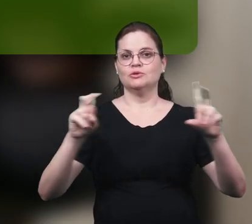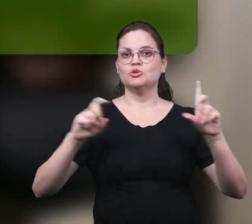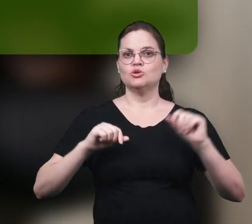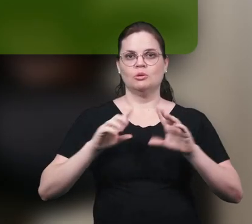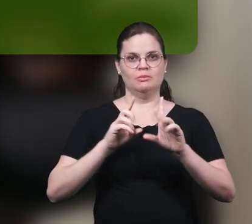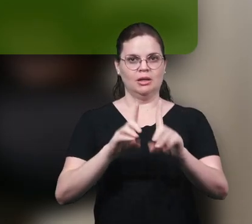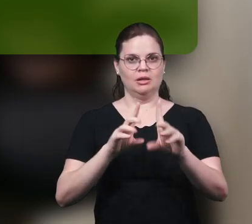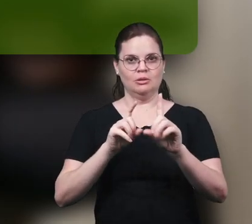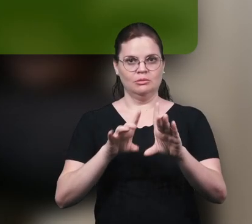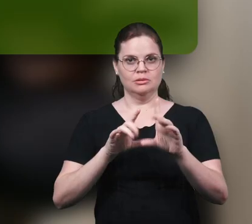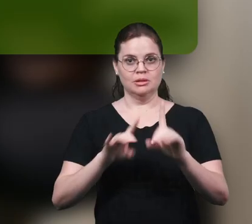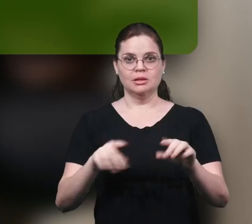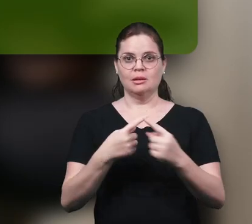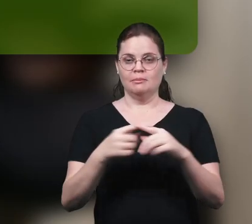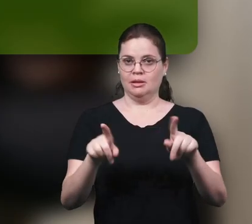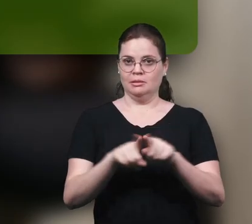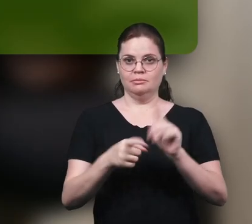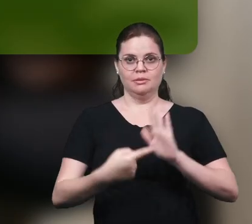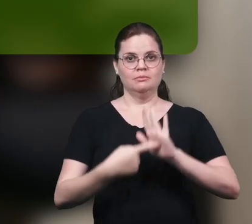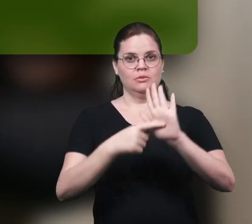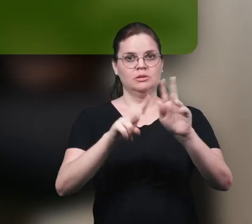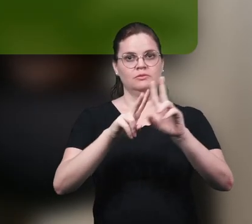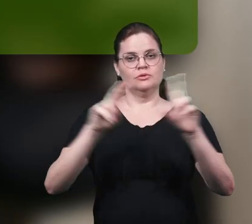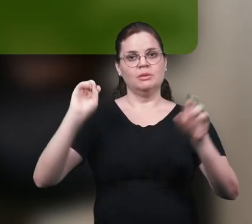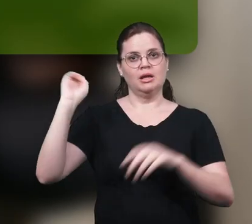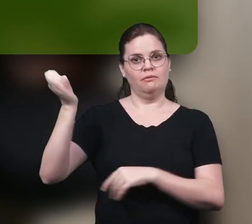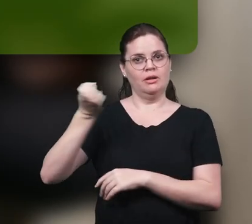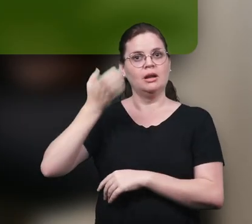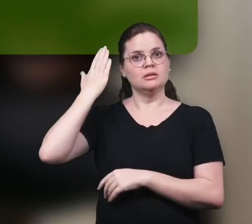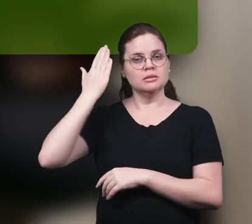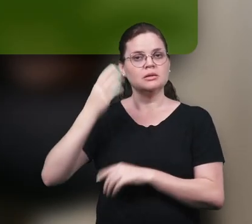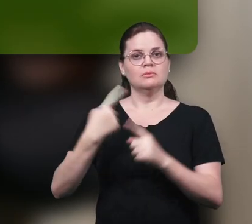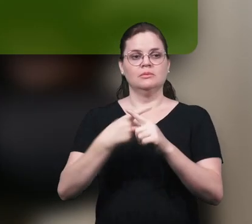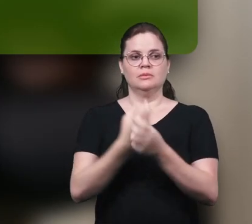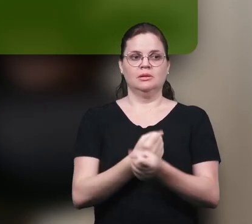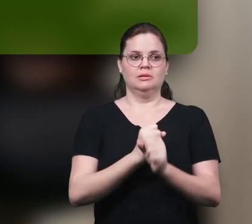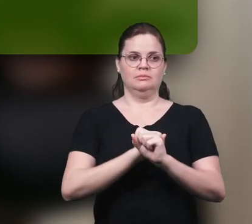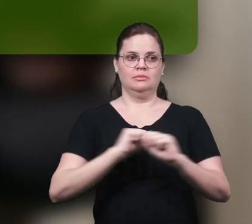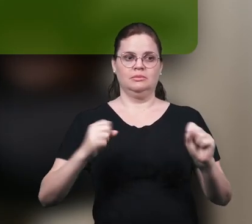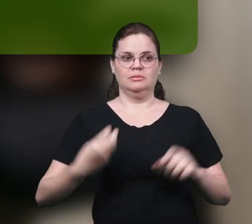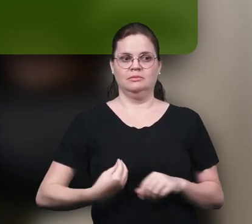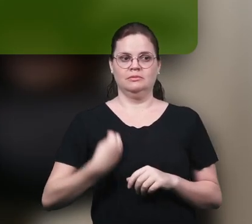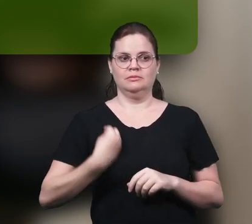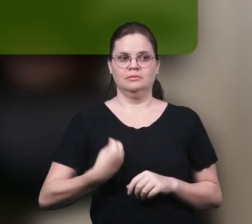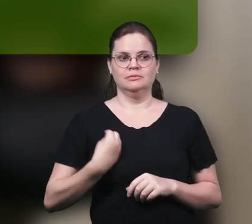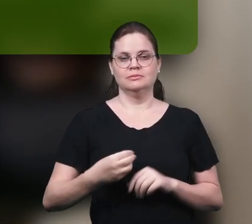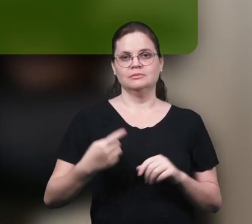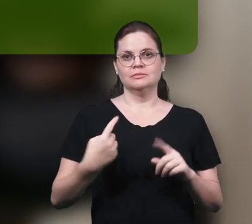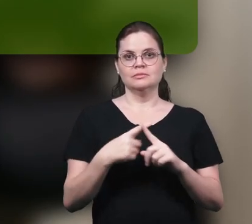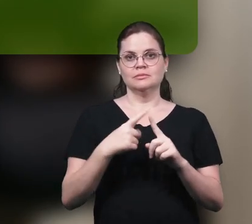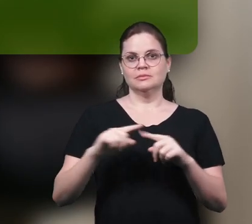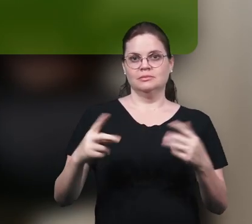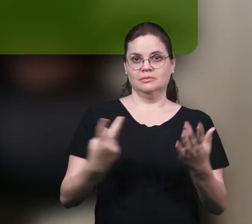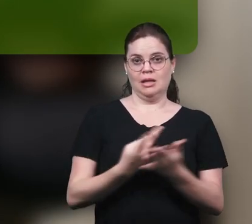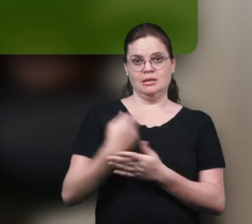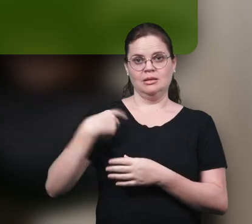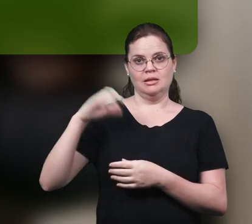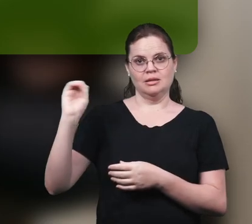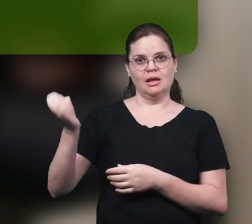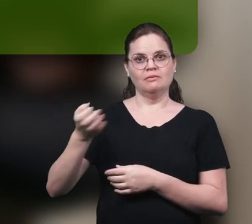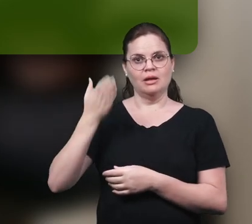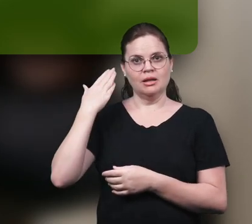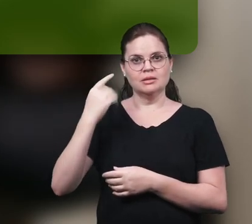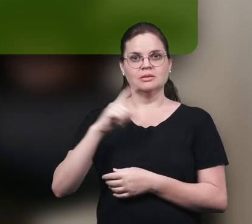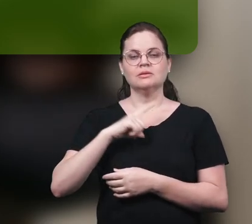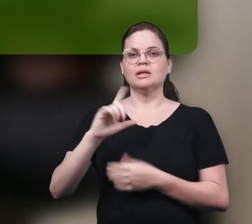apenas da doutrina, mas ele trazia uma palavra viva, uma palavra que liberta. E nesta pregação, a Bíblia relata que houve